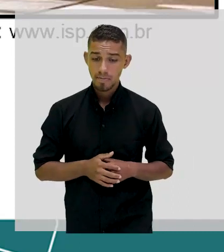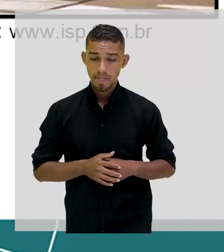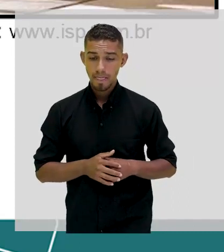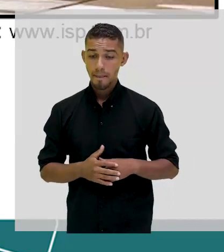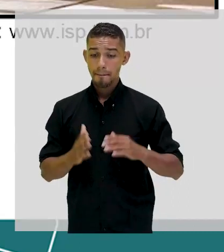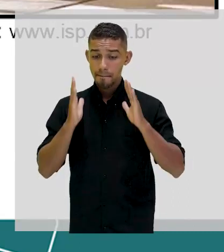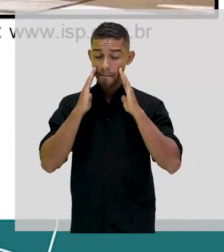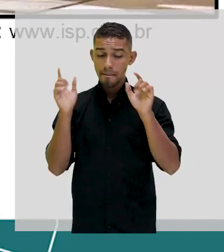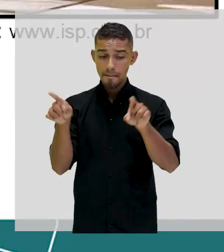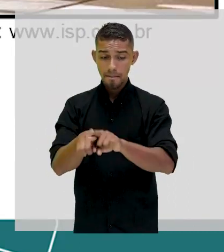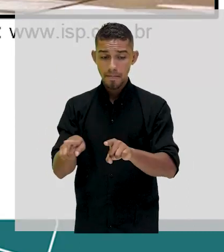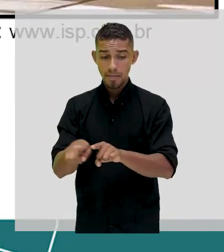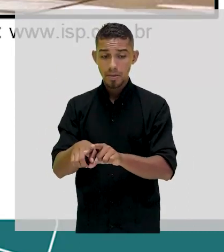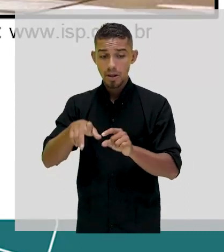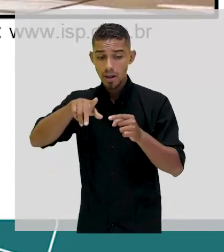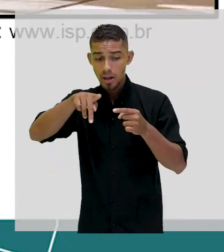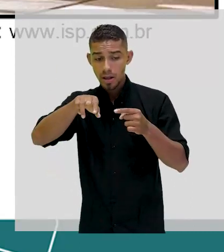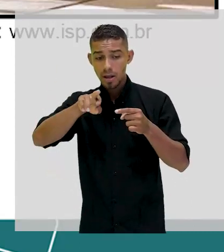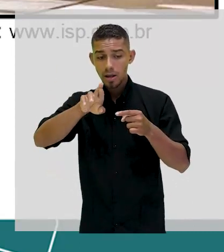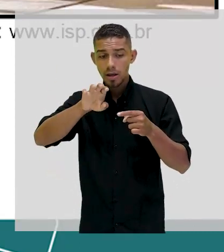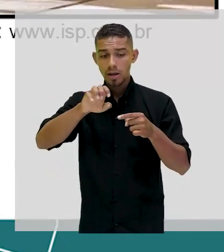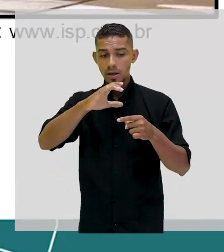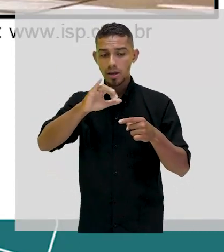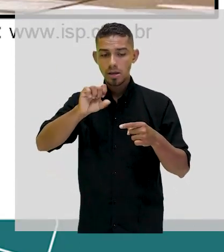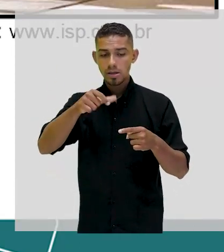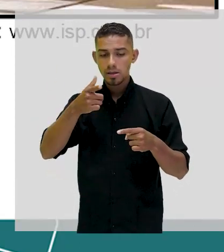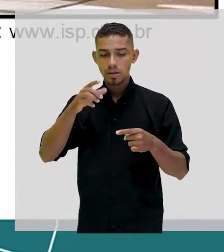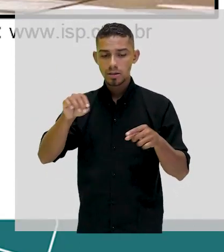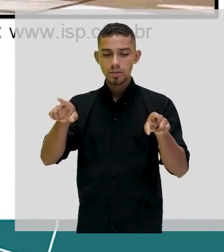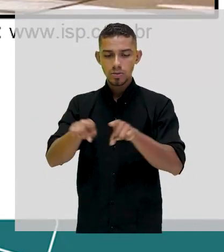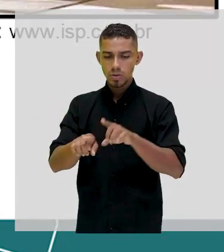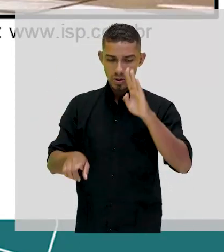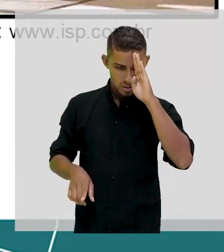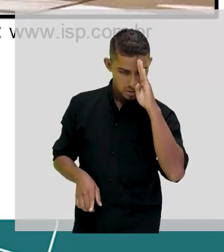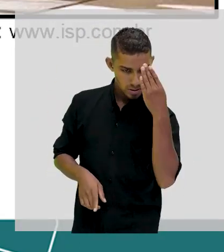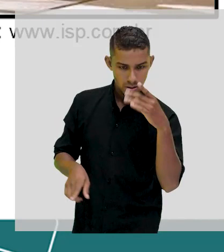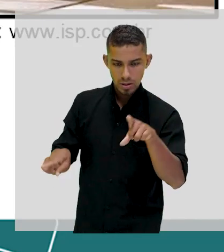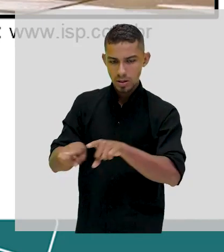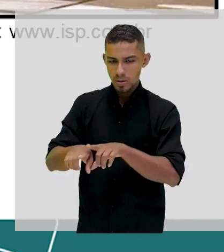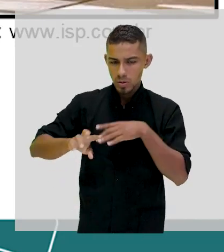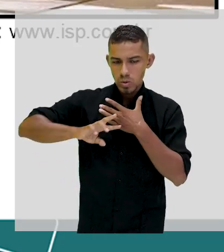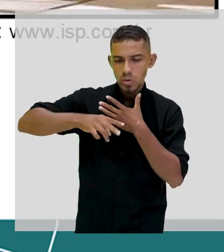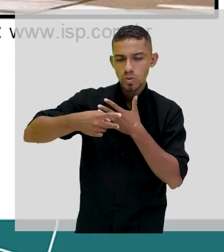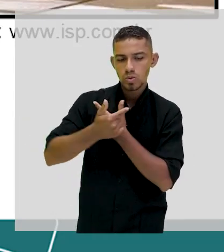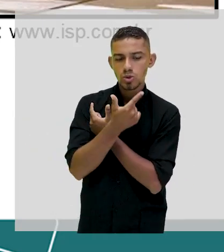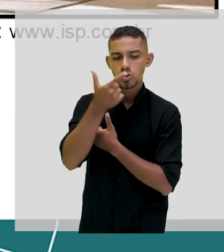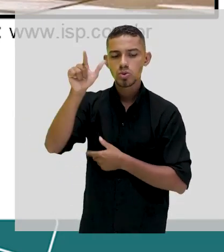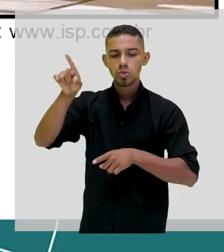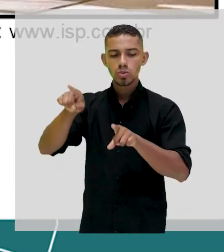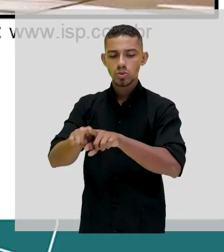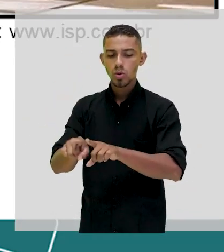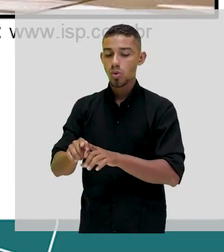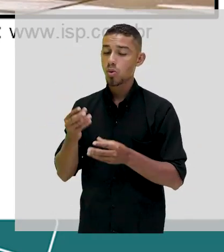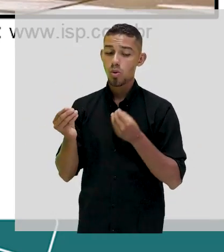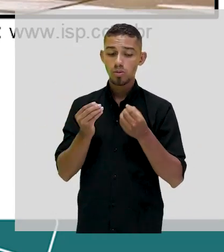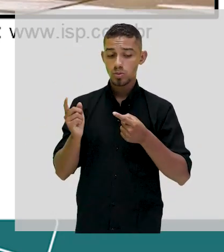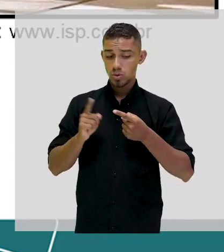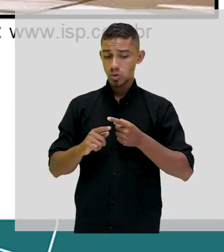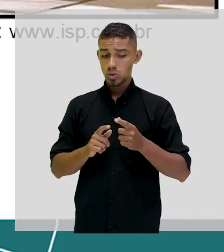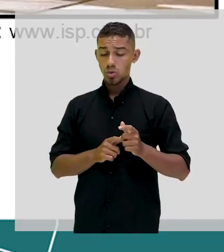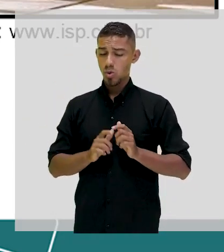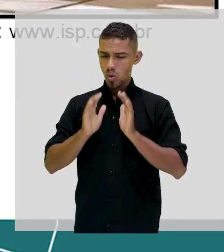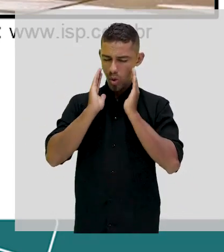Precisão. A precisão é tanto um princípio quanto uma consequência de outros princípios, como